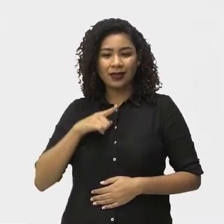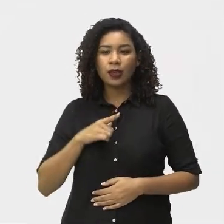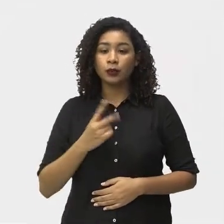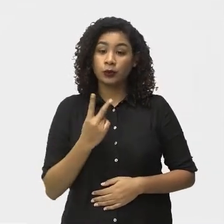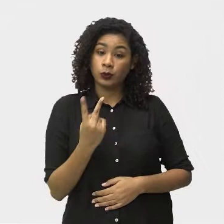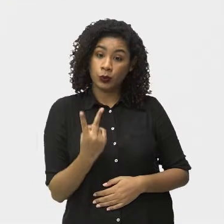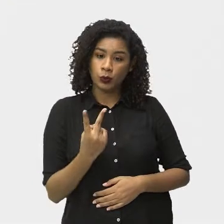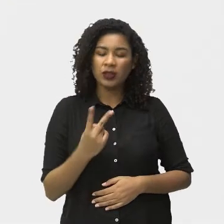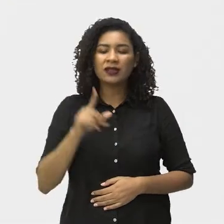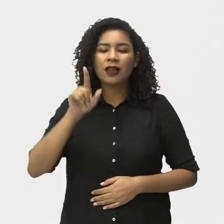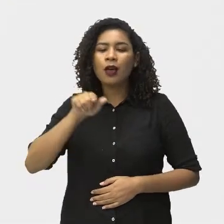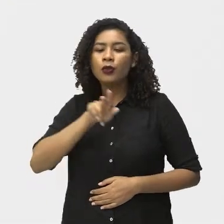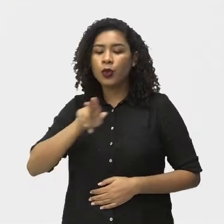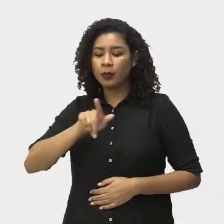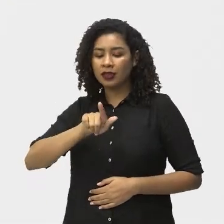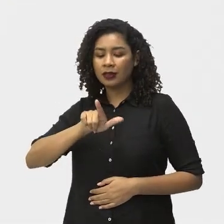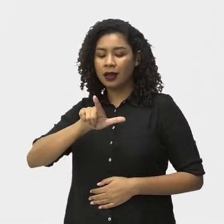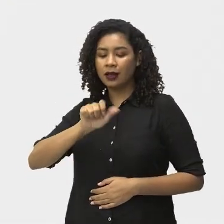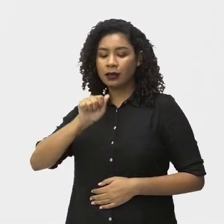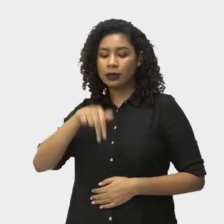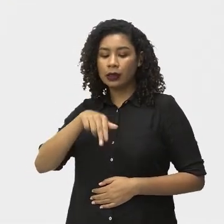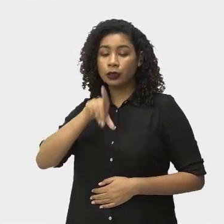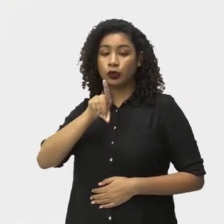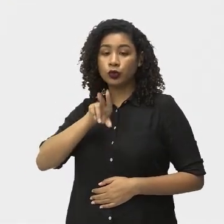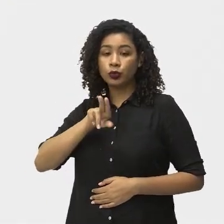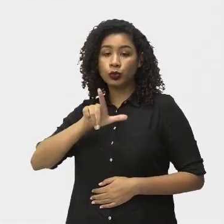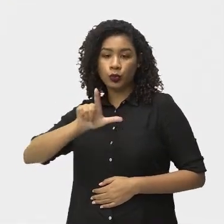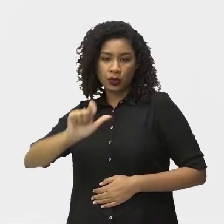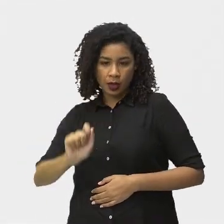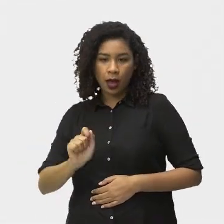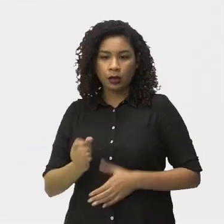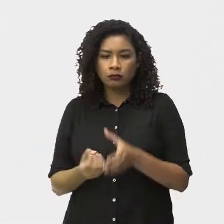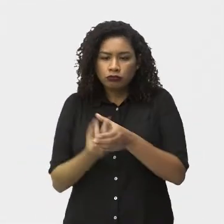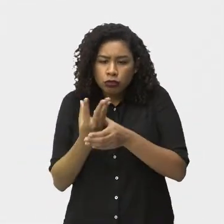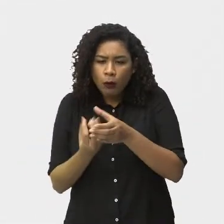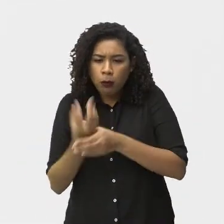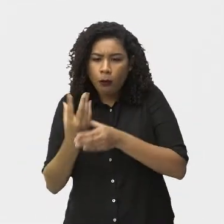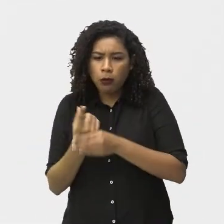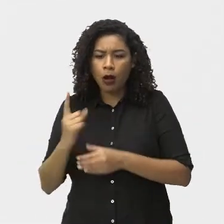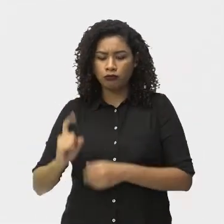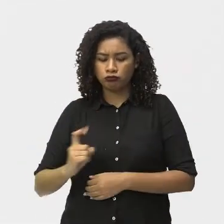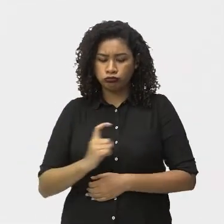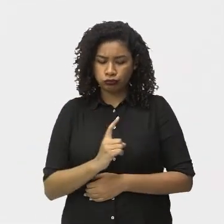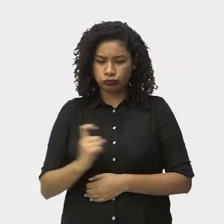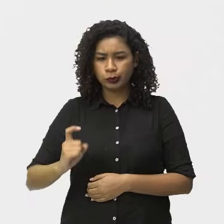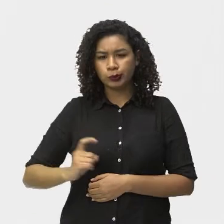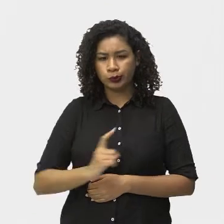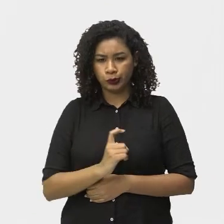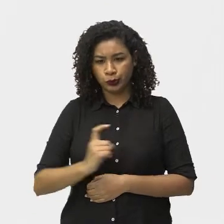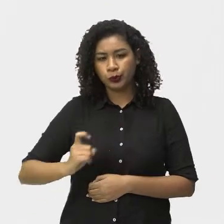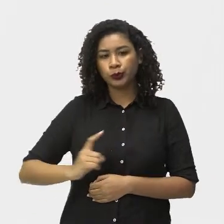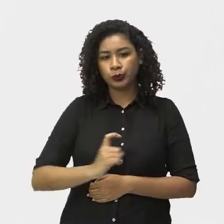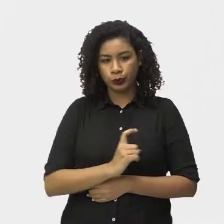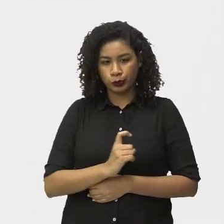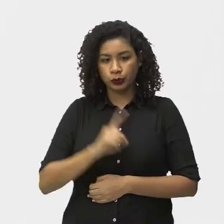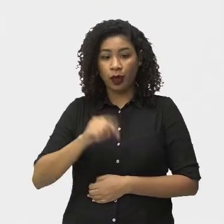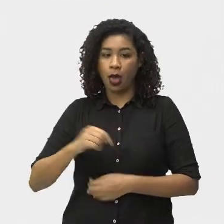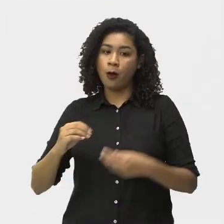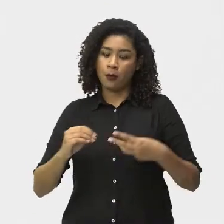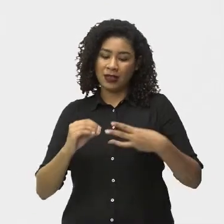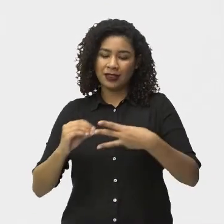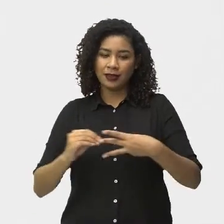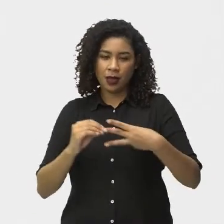glândulas que, além de produzirem os gametas masculinos, que são os espermatozoides, né? A célula masculina lá envolvida no processo